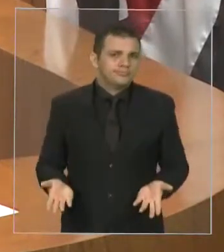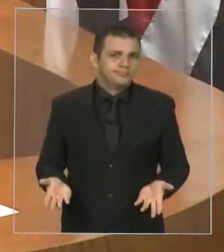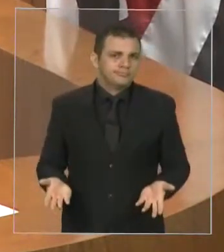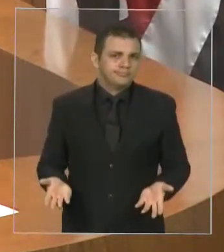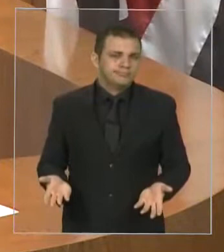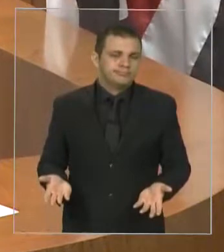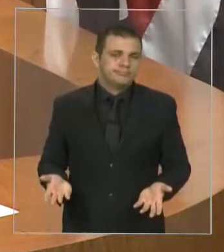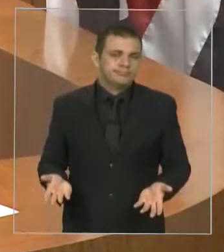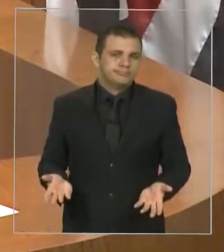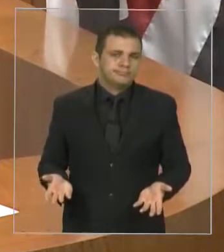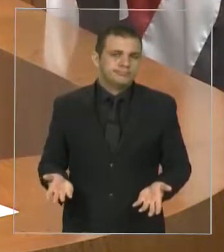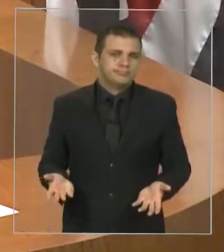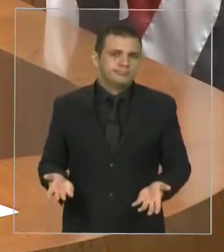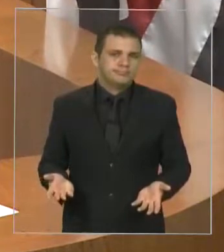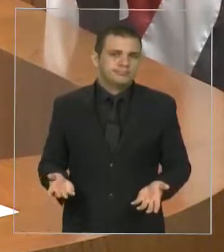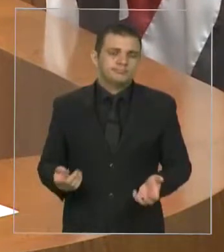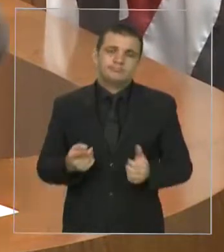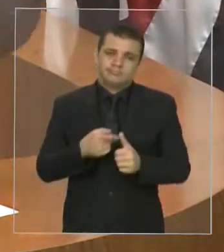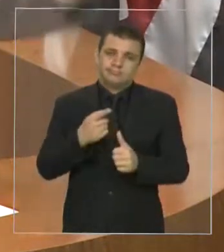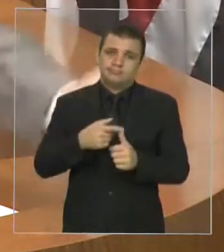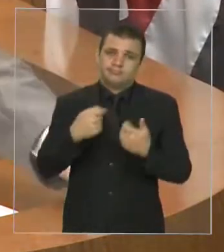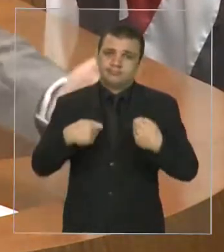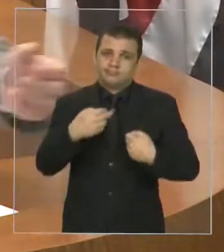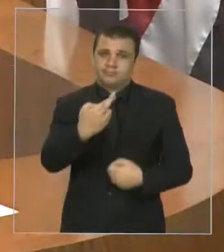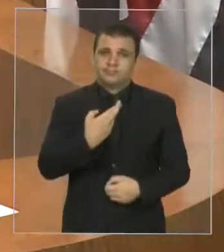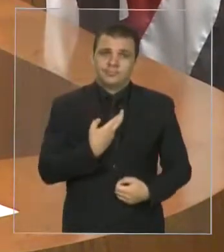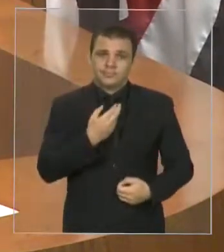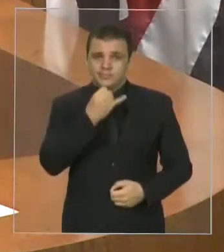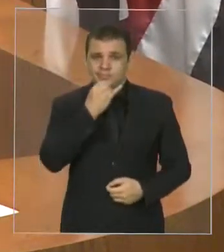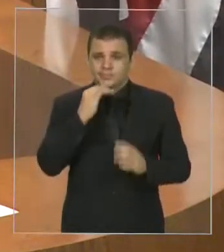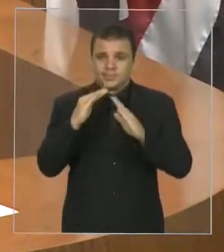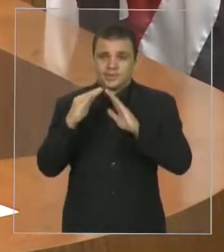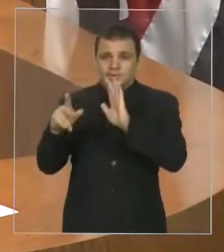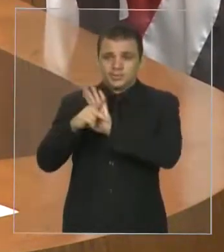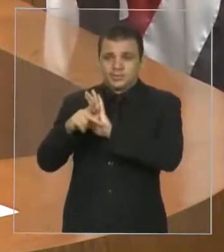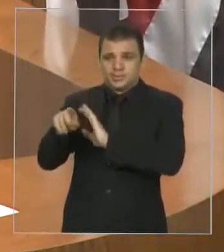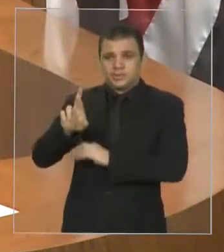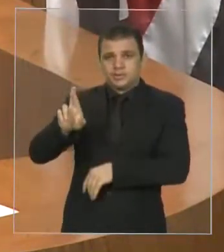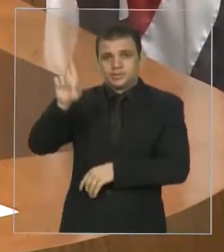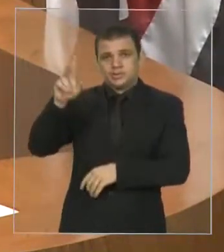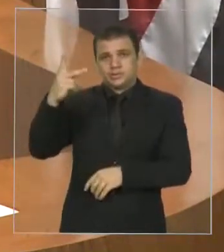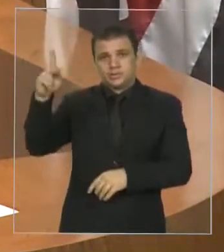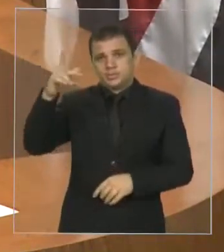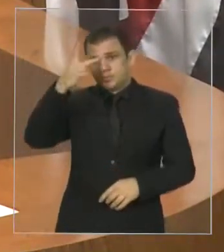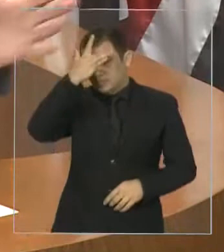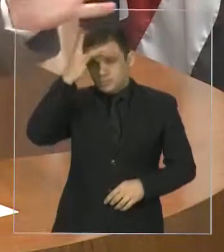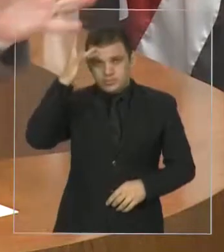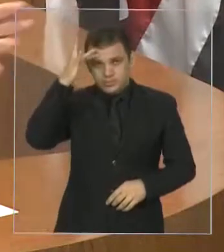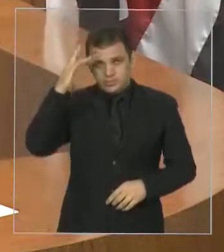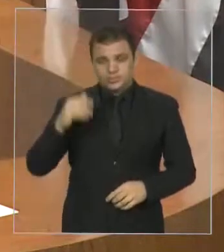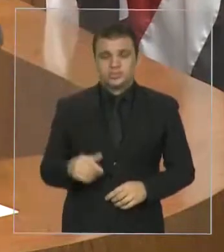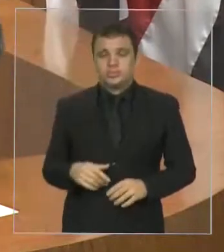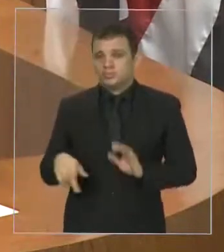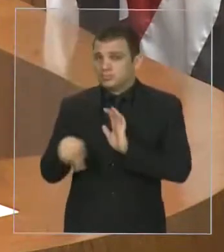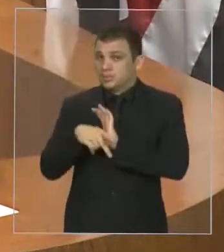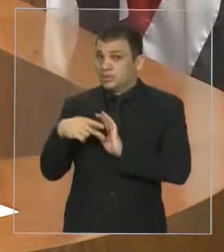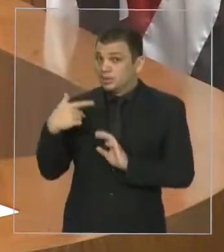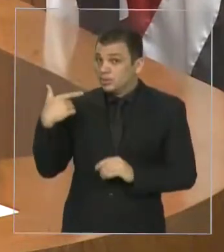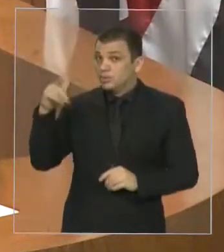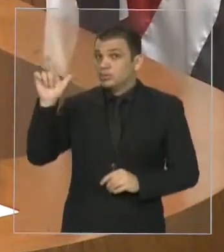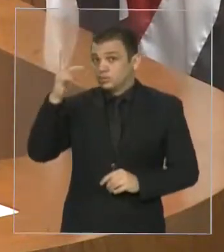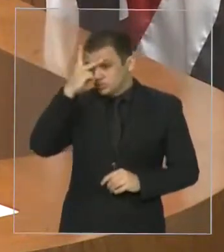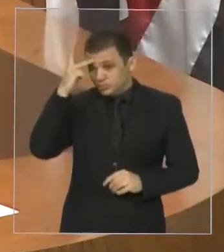Como é que se entra na casa de alguém, num bem do outro, e vai lá modificar a